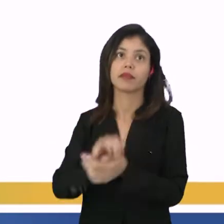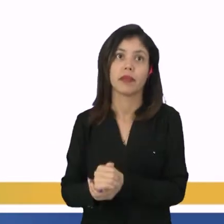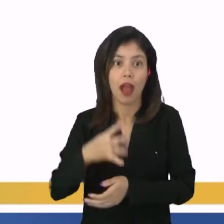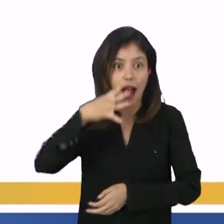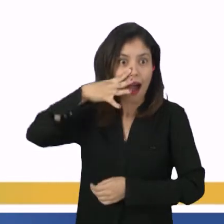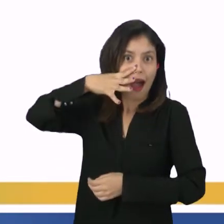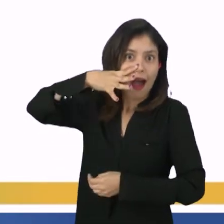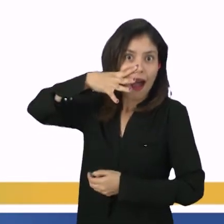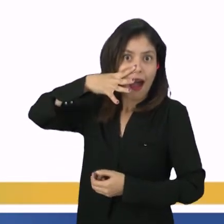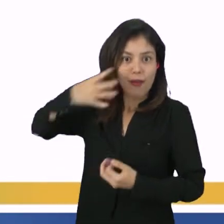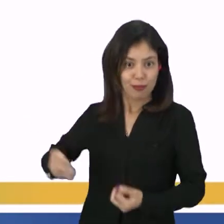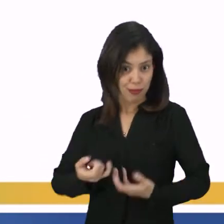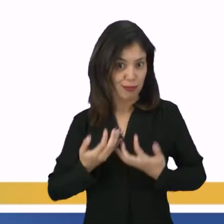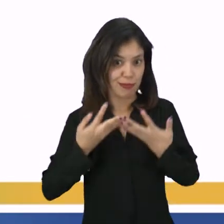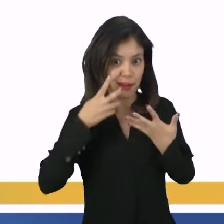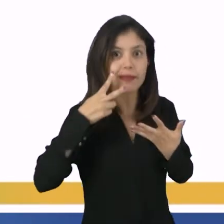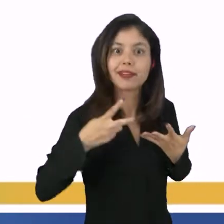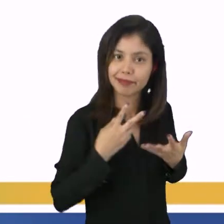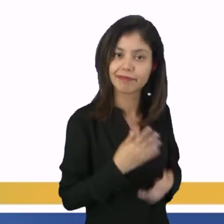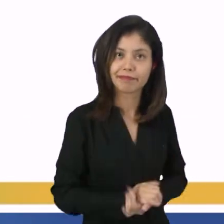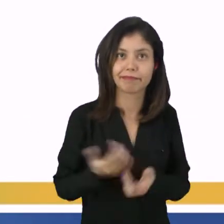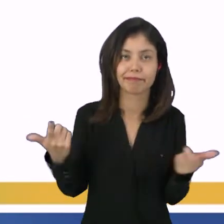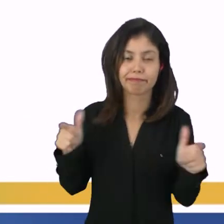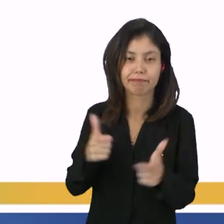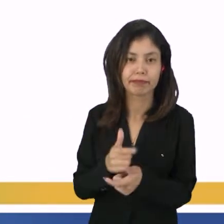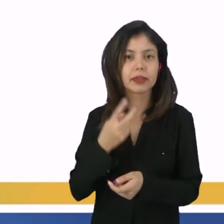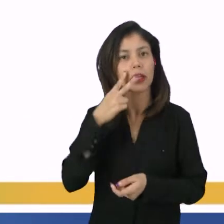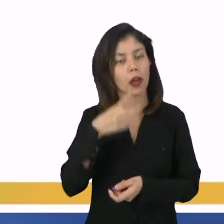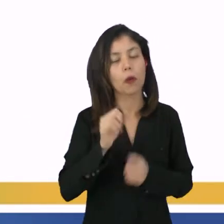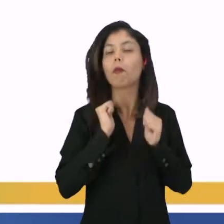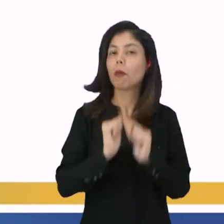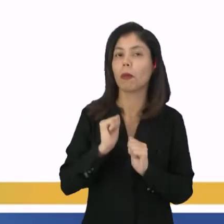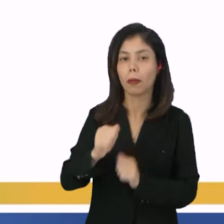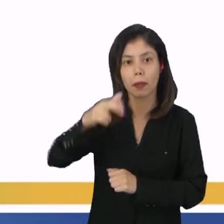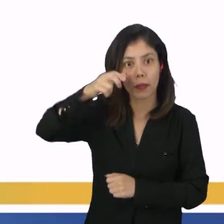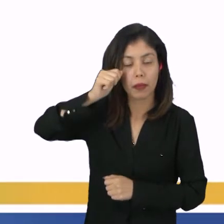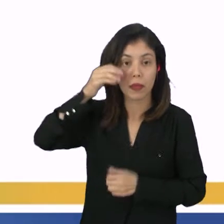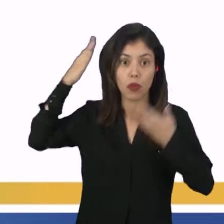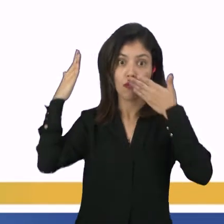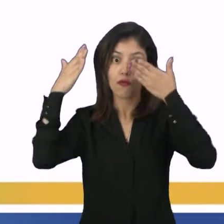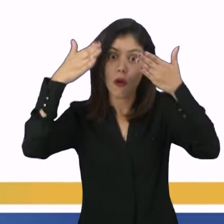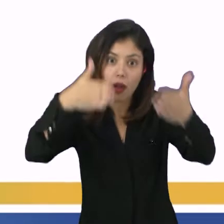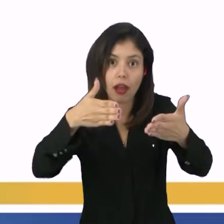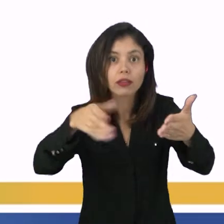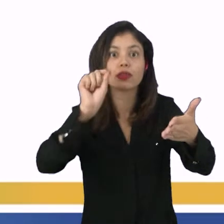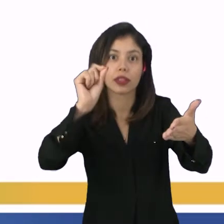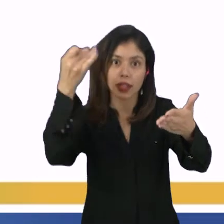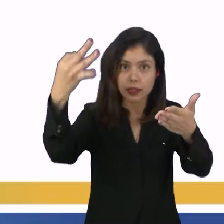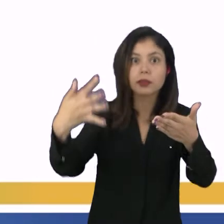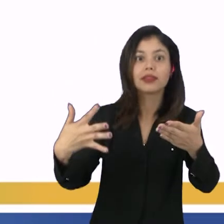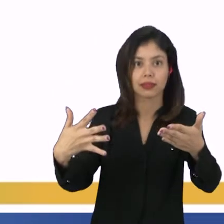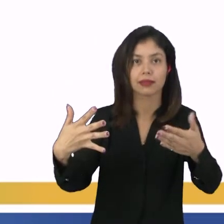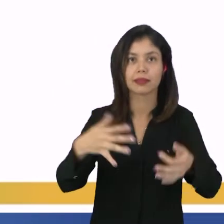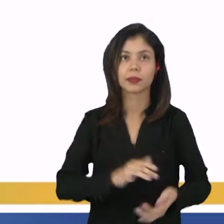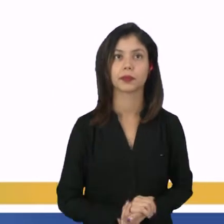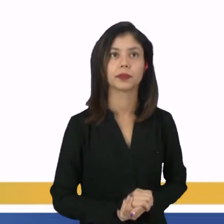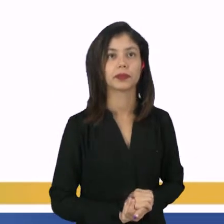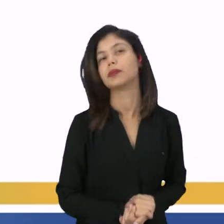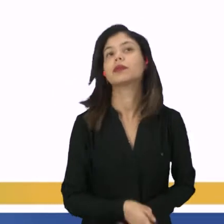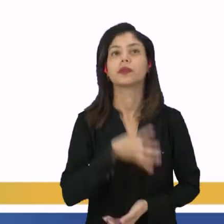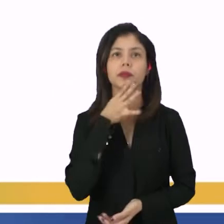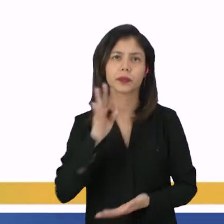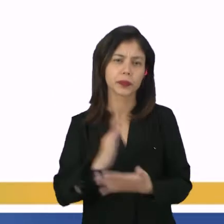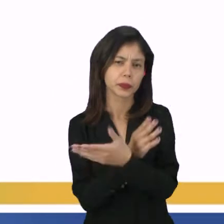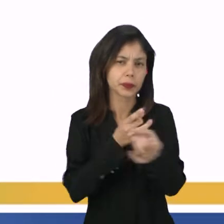impressiona e cativa, mas de uma maneira minimalista, que deixa o público focado no que realmente está sendo dito, tá?